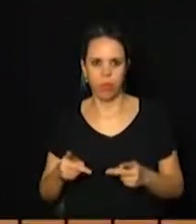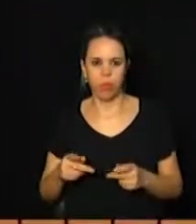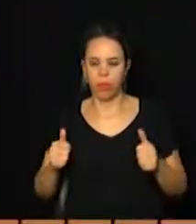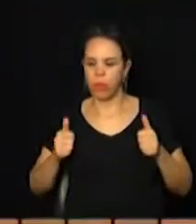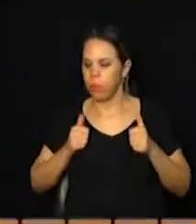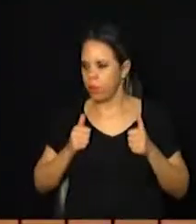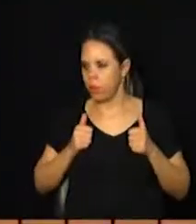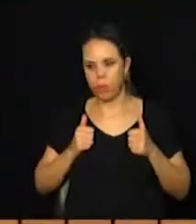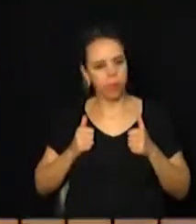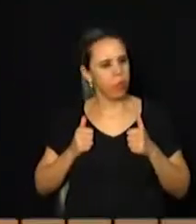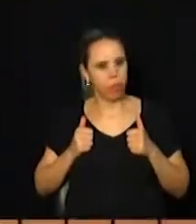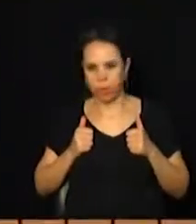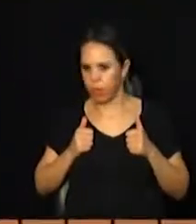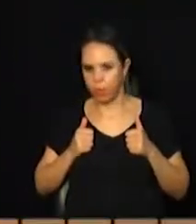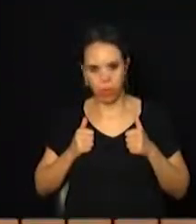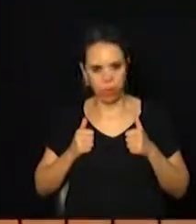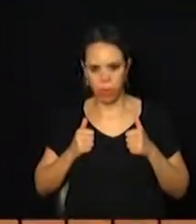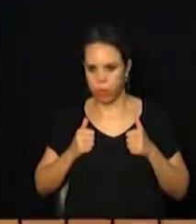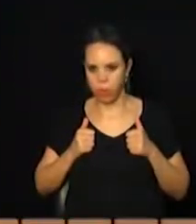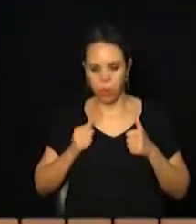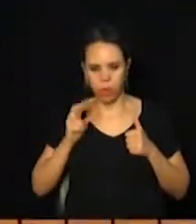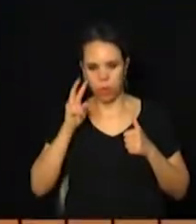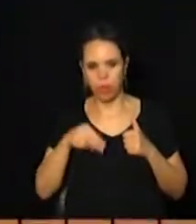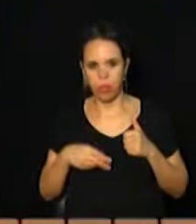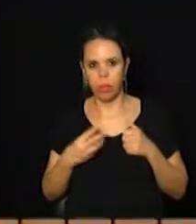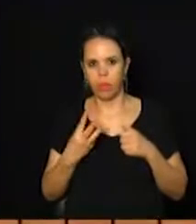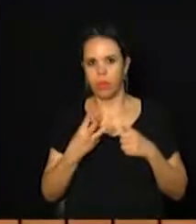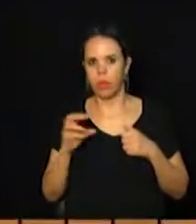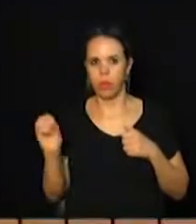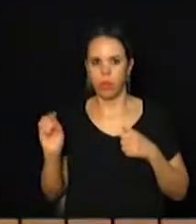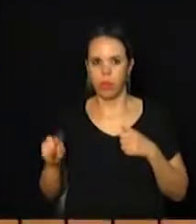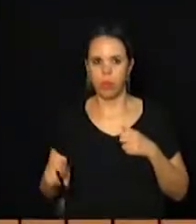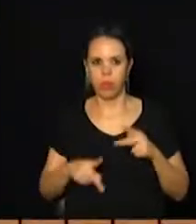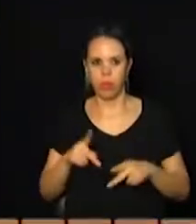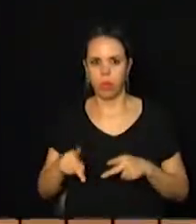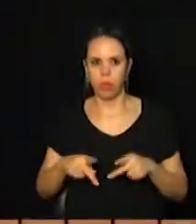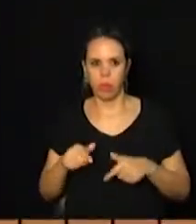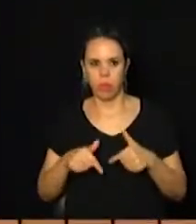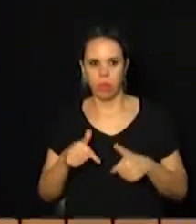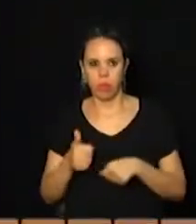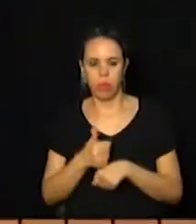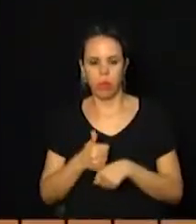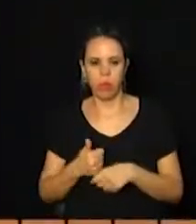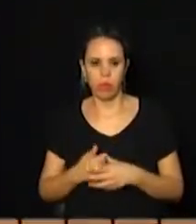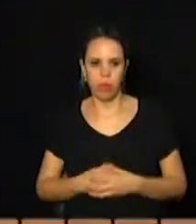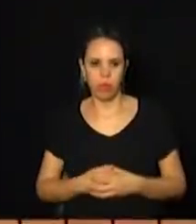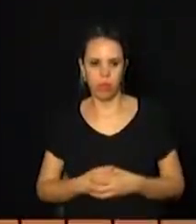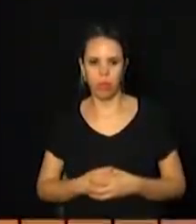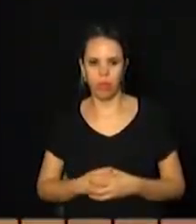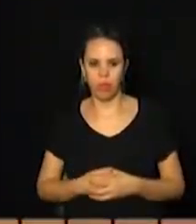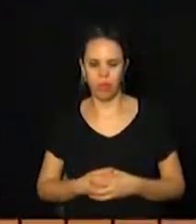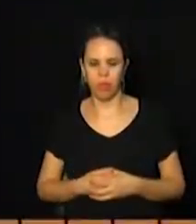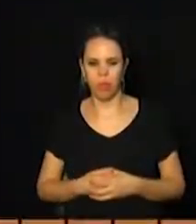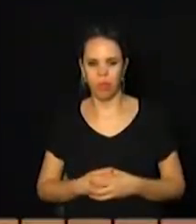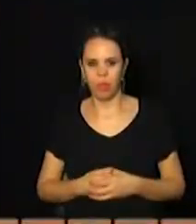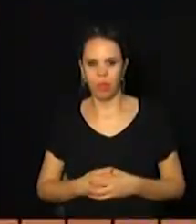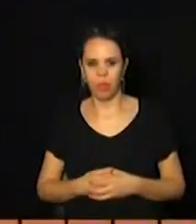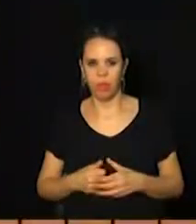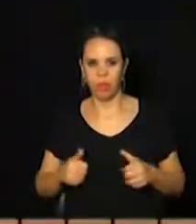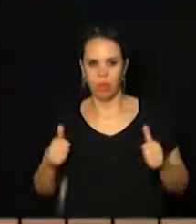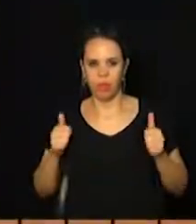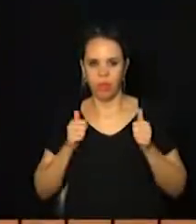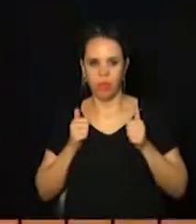desempregada Olha que estão mais de 300 mil trabalhadores certo e bom ficar es